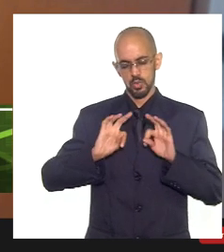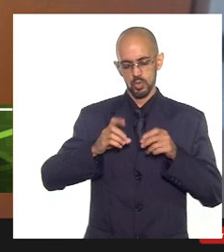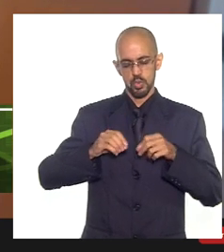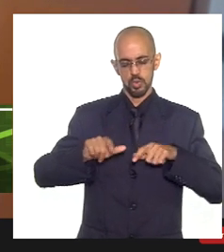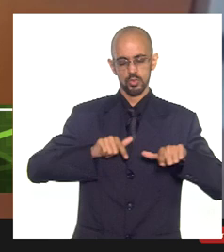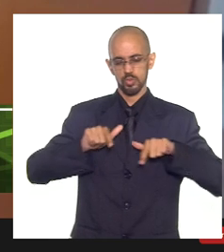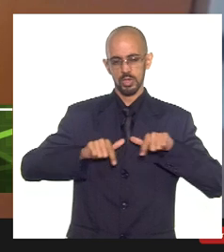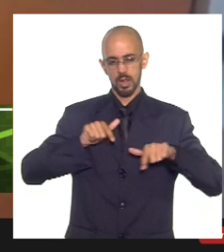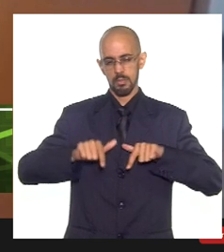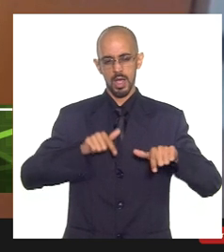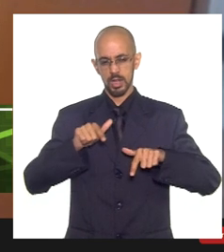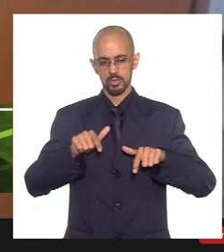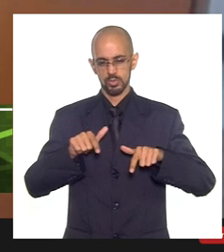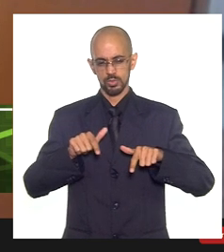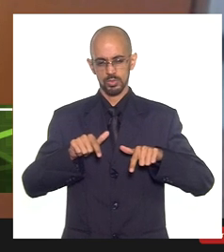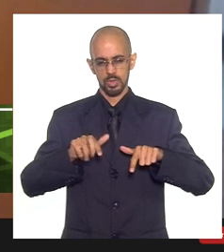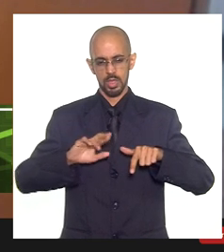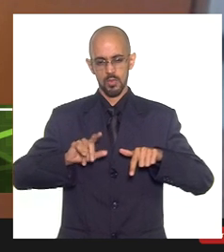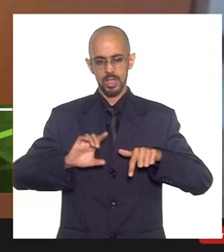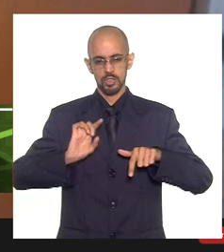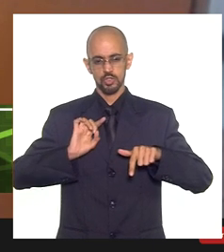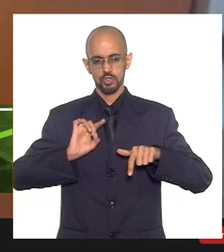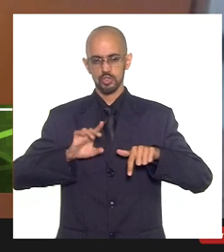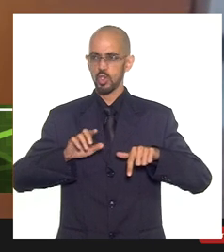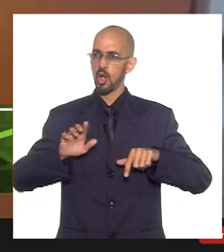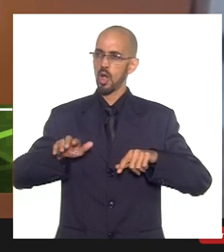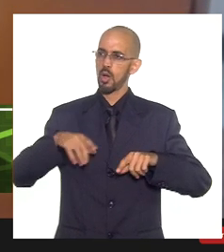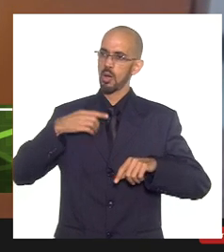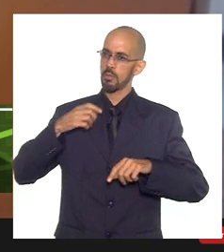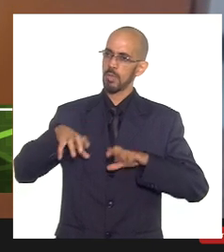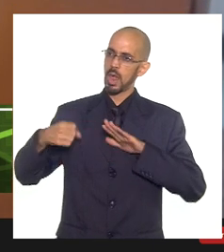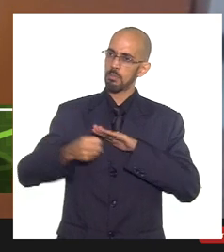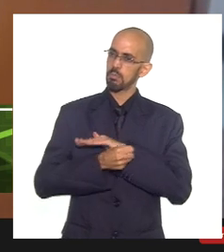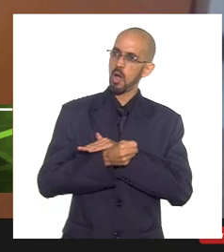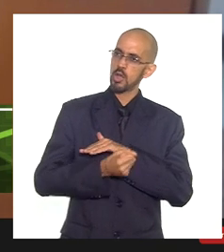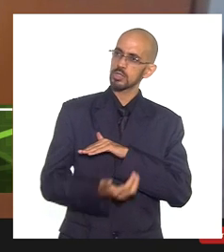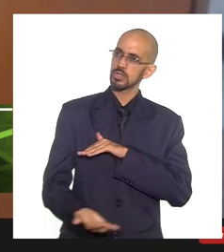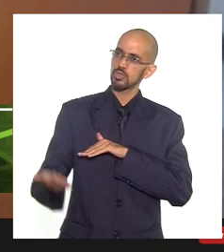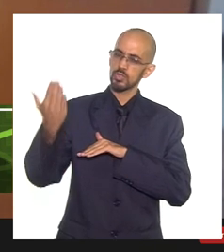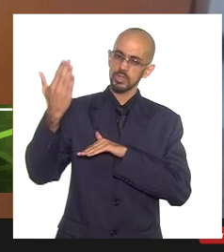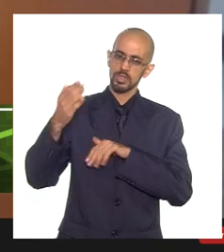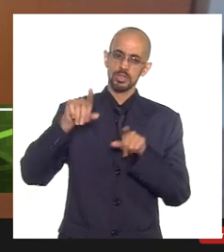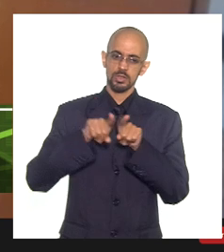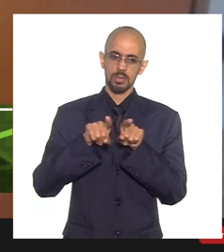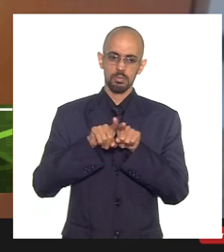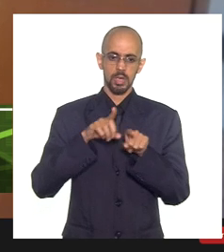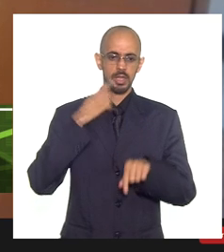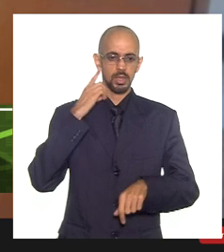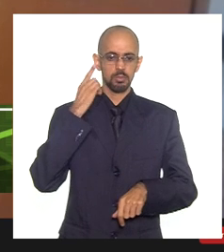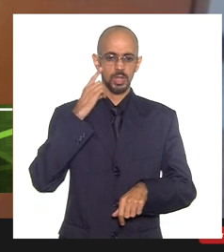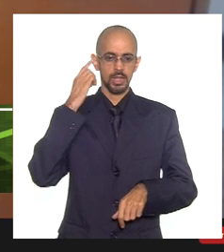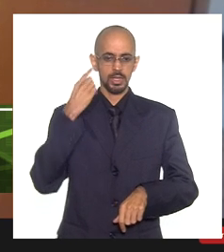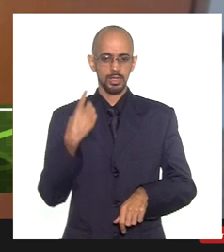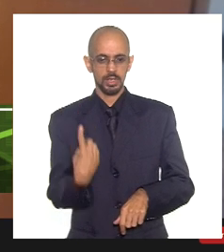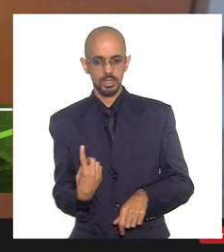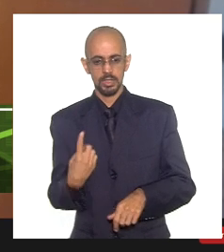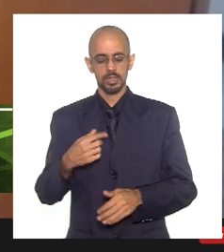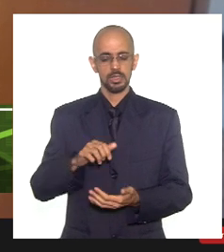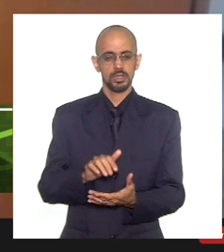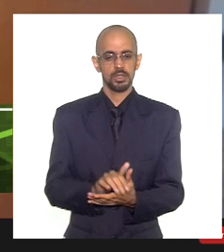trabalho não só que o mandato de vocês tem desempenhado deputada Dani Monteiro também que está não sei se ainda está presente